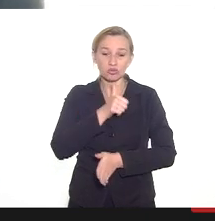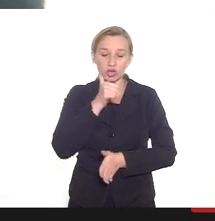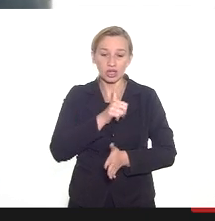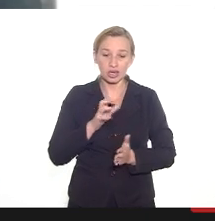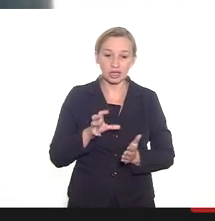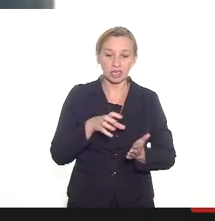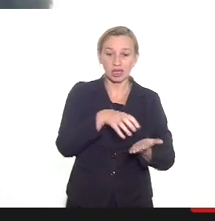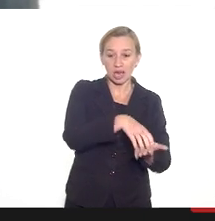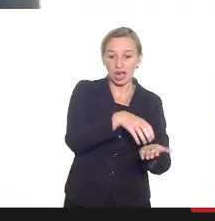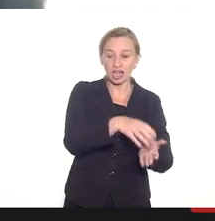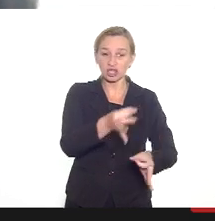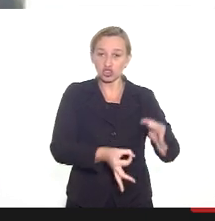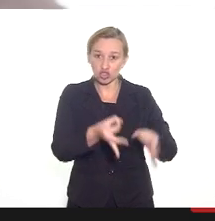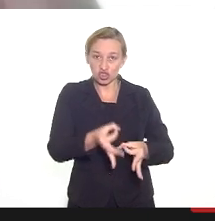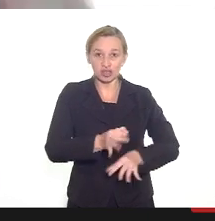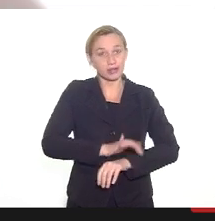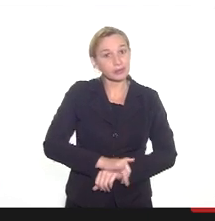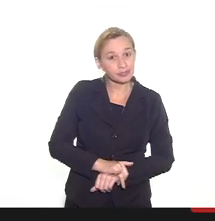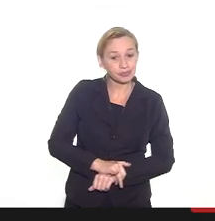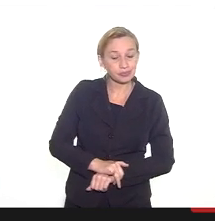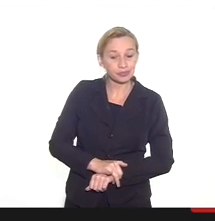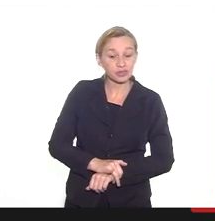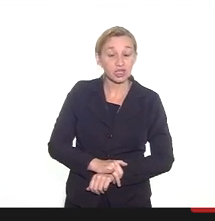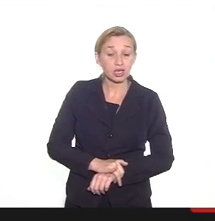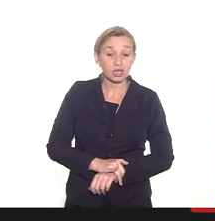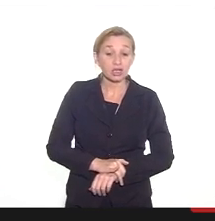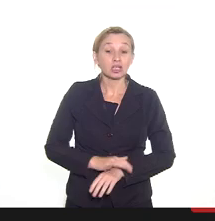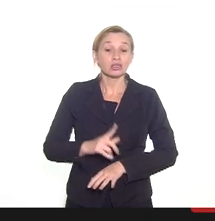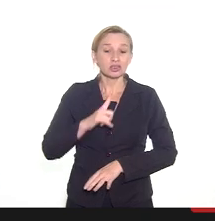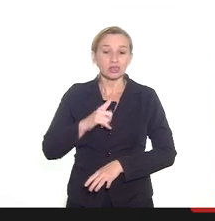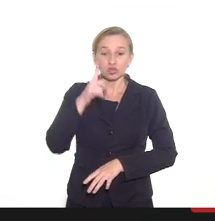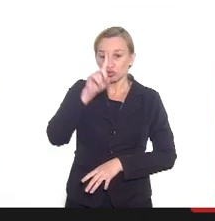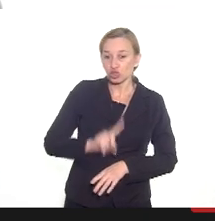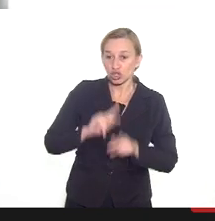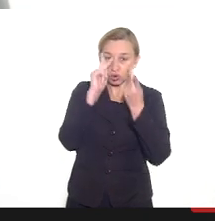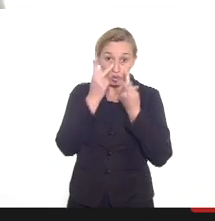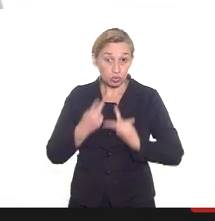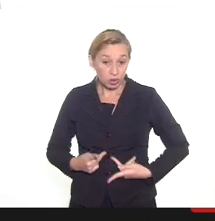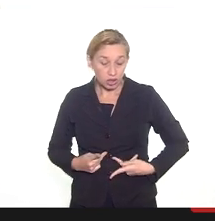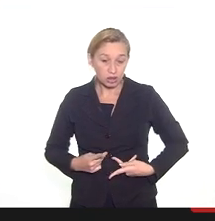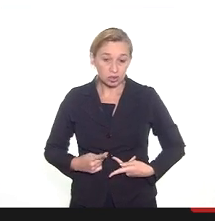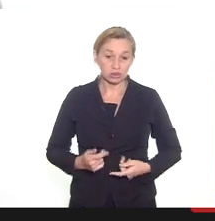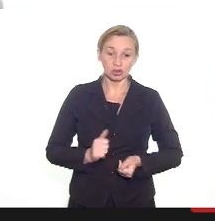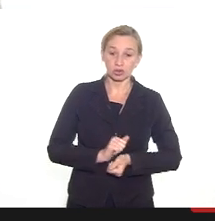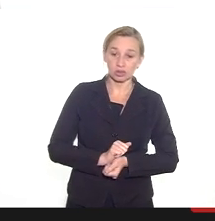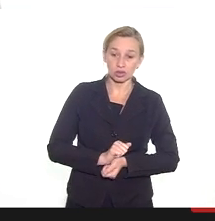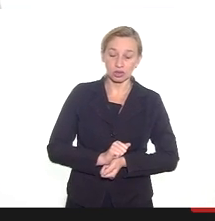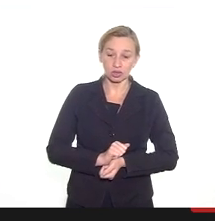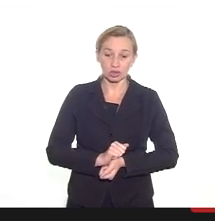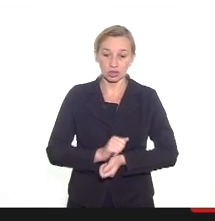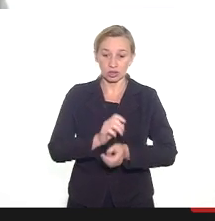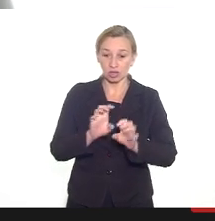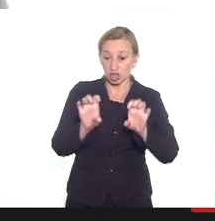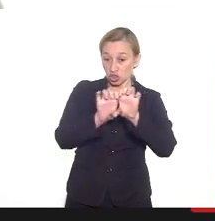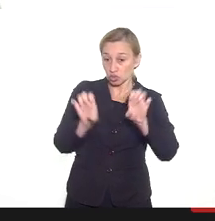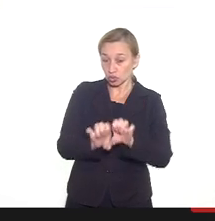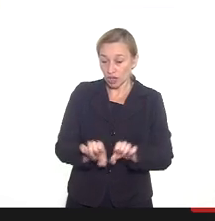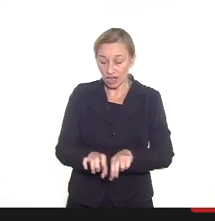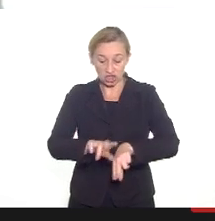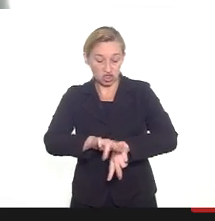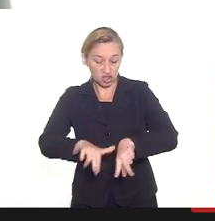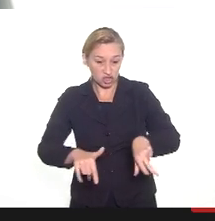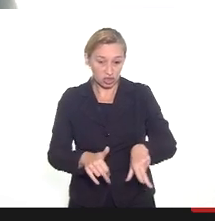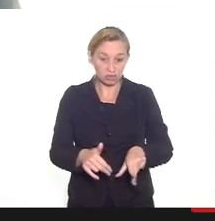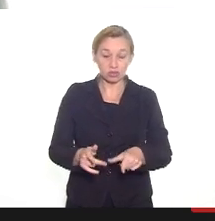de justiça, ao acesso à justiça. Né? Então, temas como direitos humanos, discriminações estruturais de gênero,